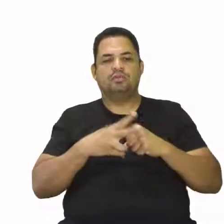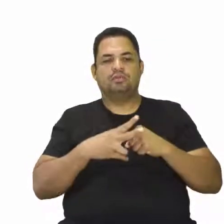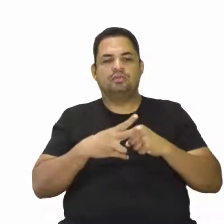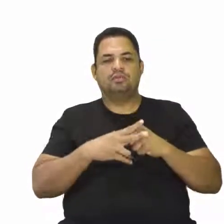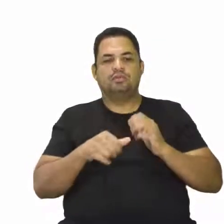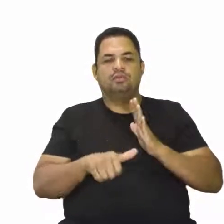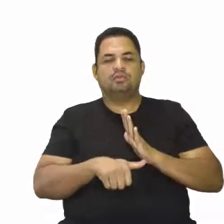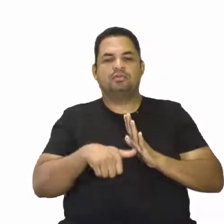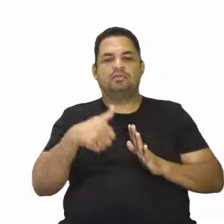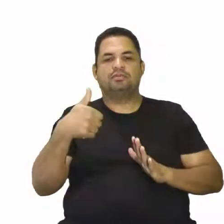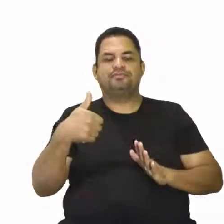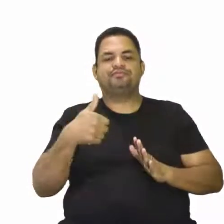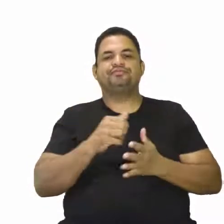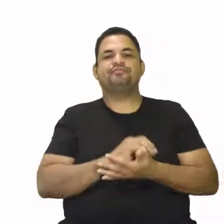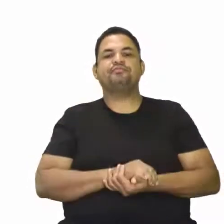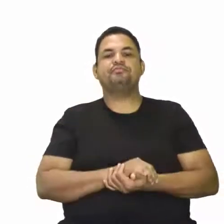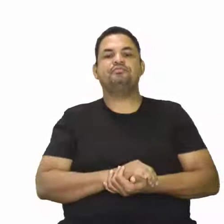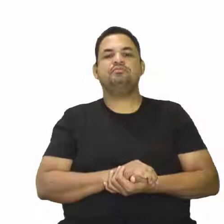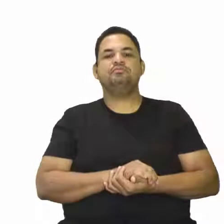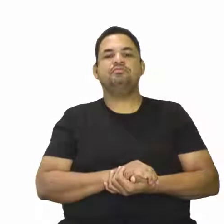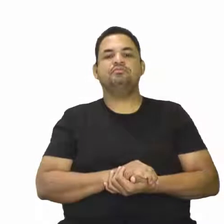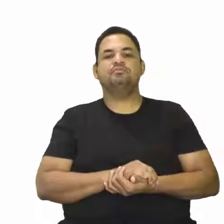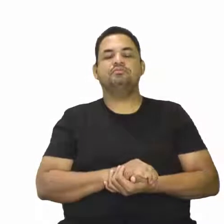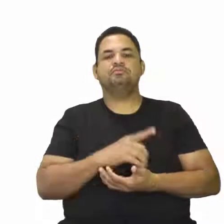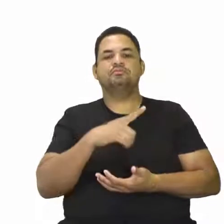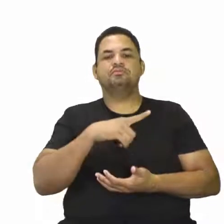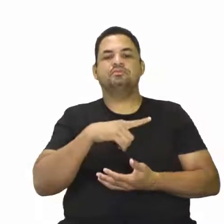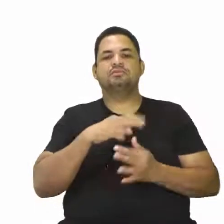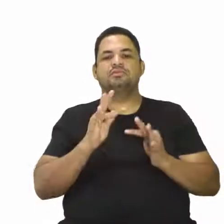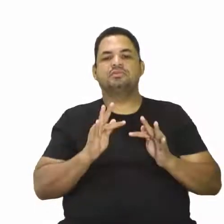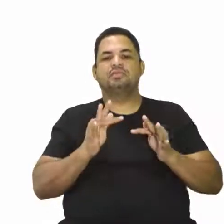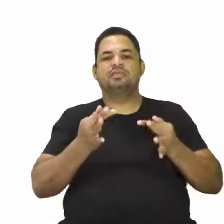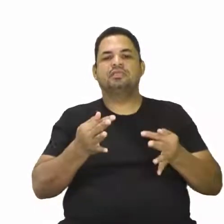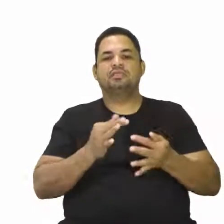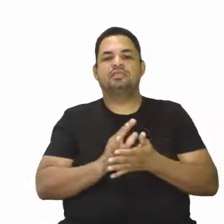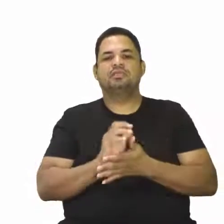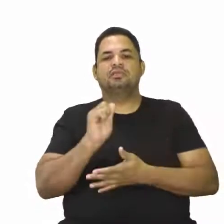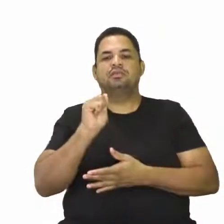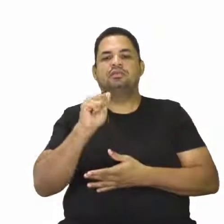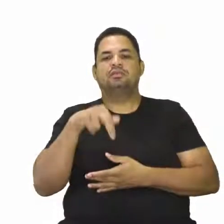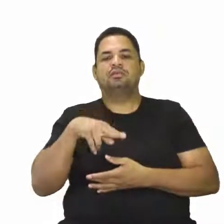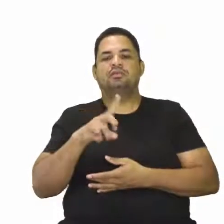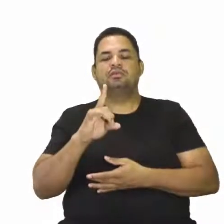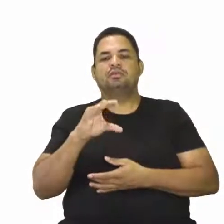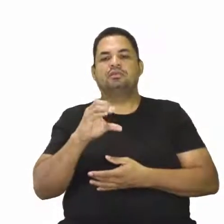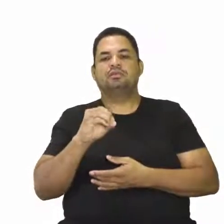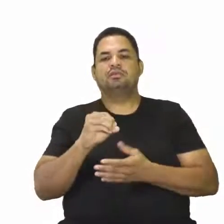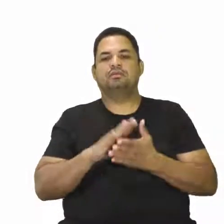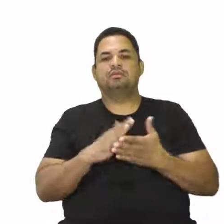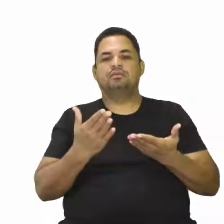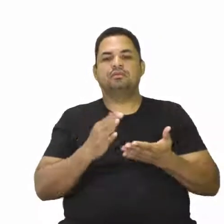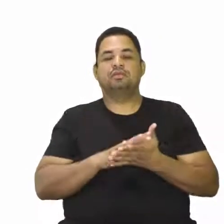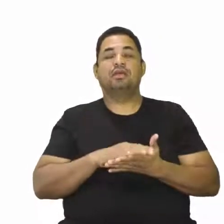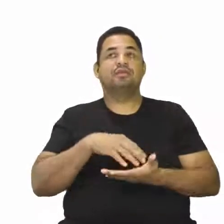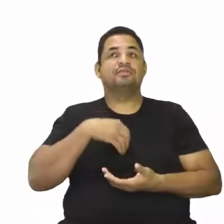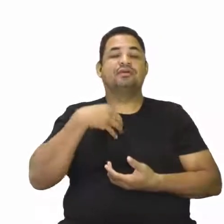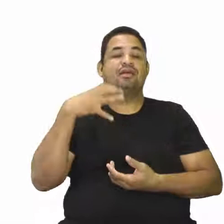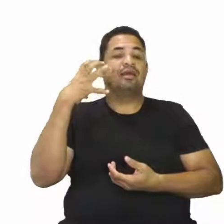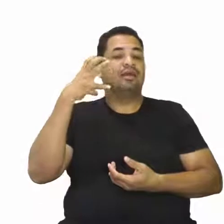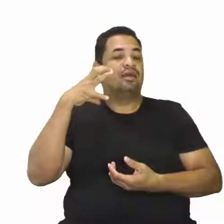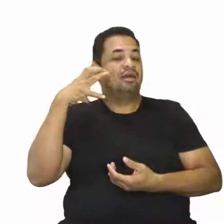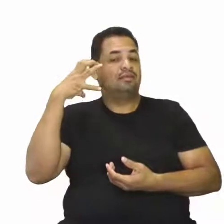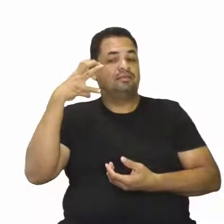verbos de primeira conjugação têm sua terminação ando. Estou